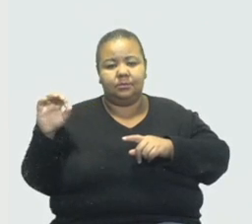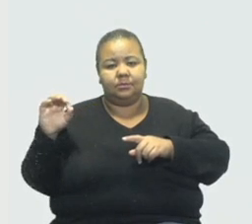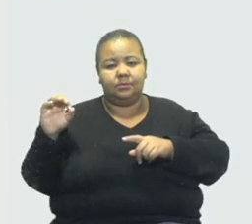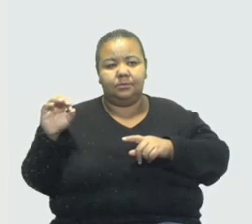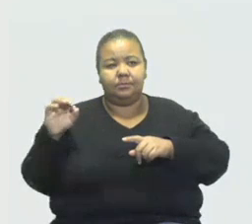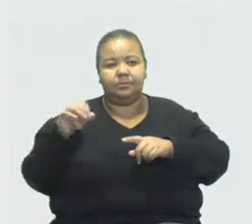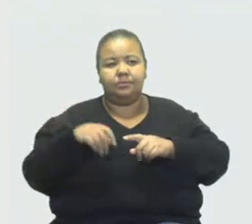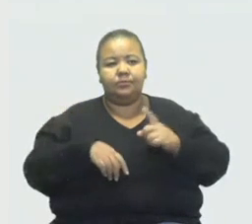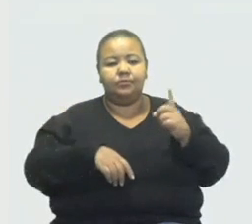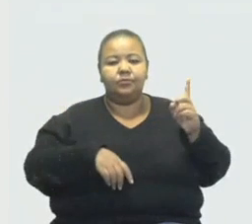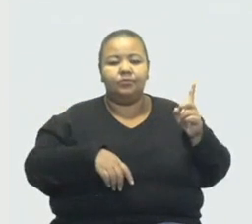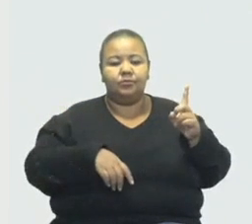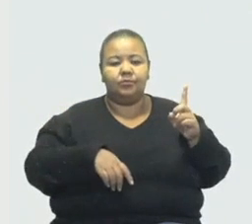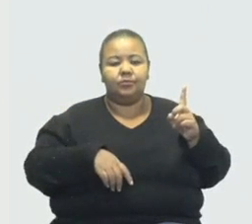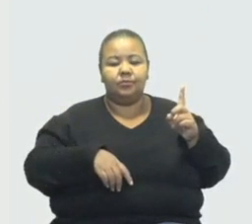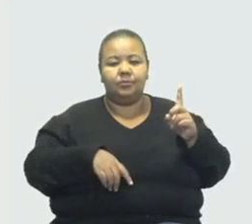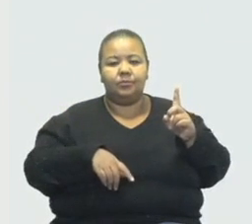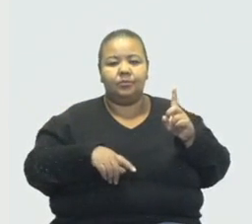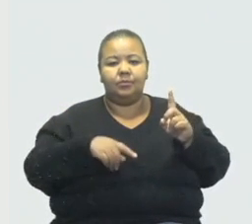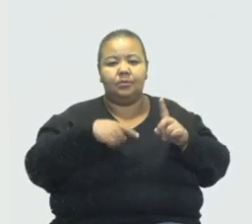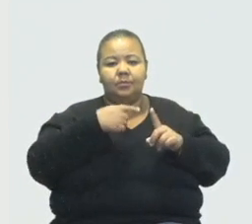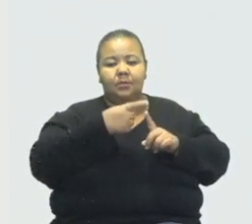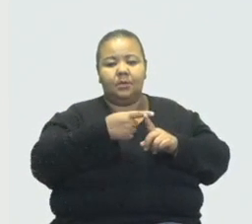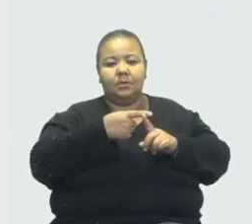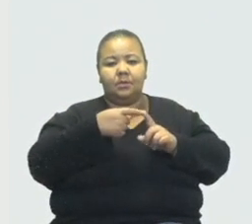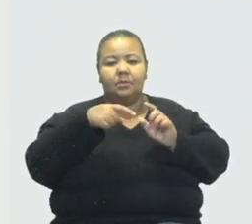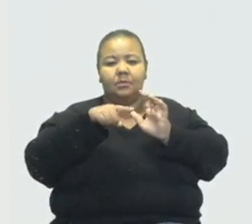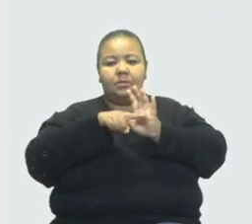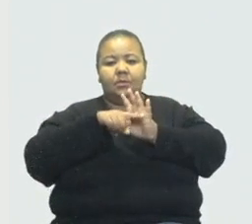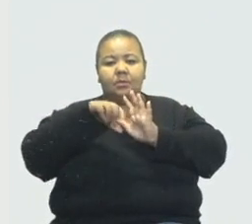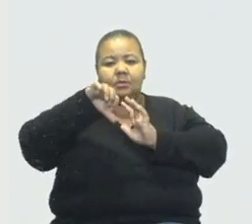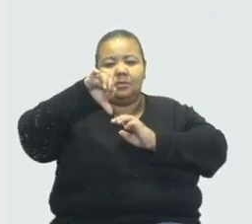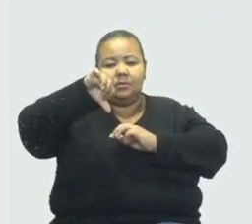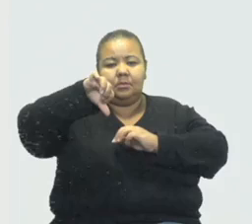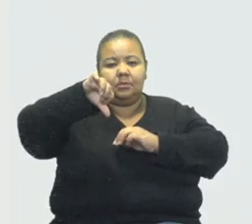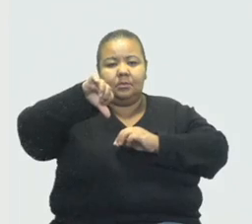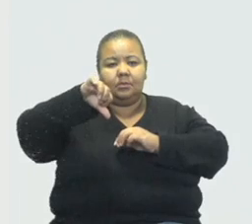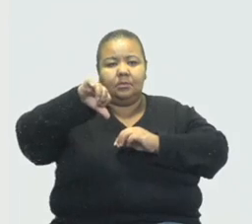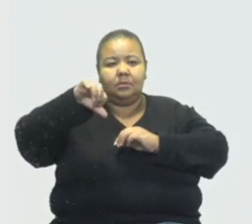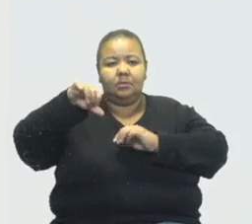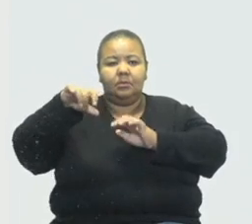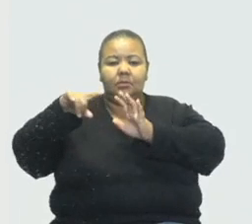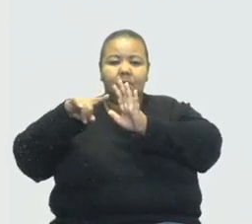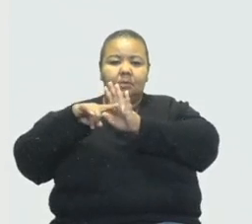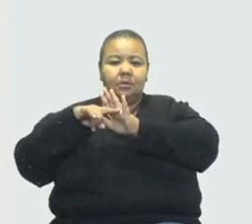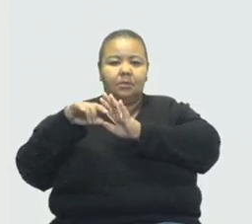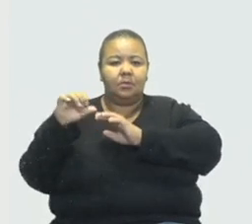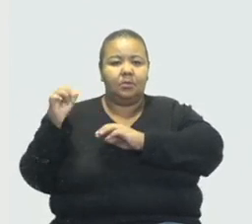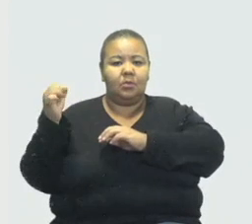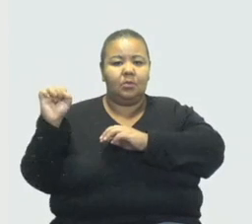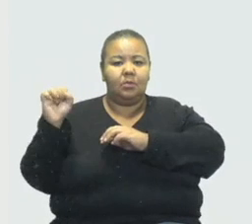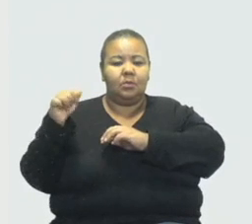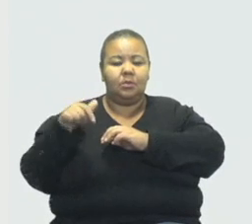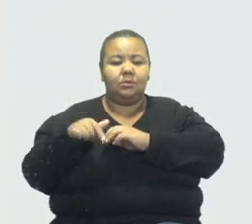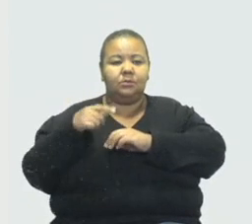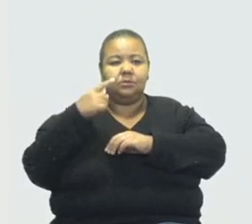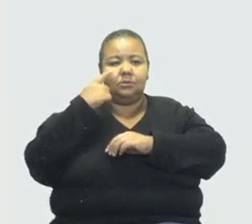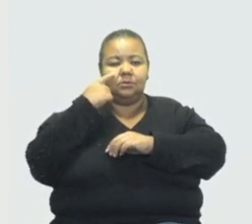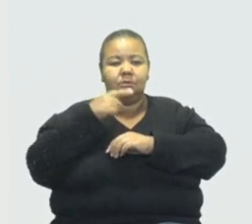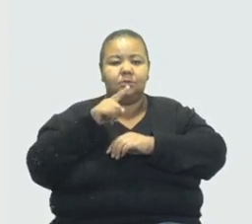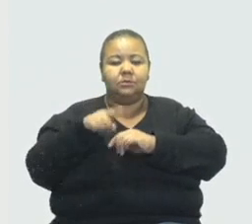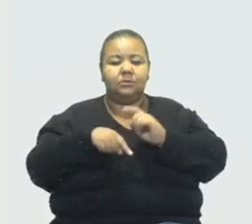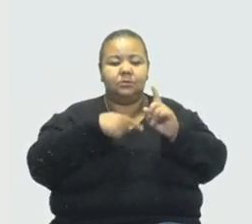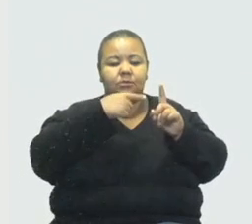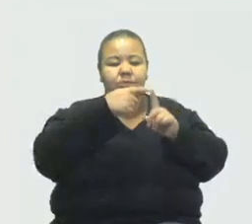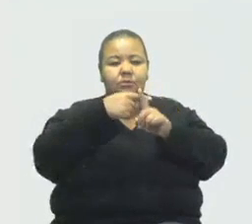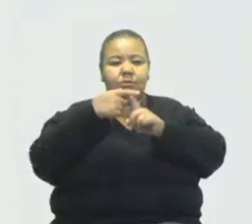10. 1 mais menos 9, menos 8. Então, veja que nós estamos